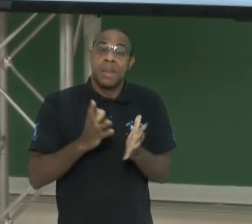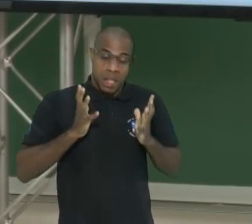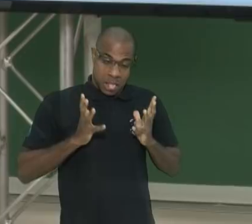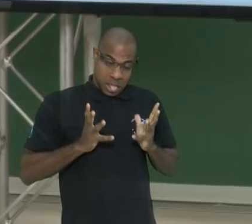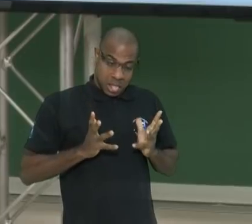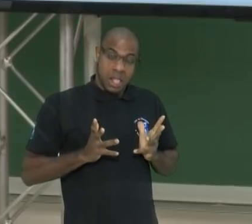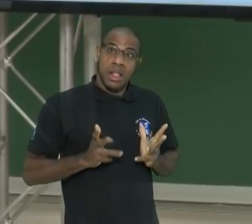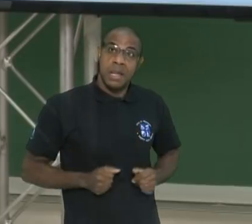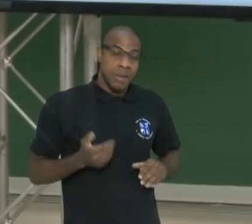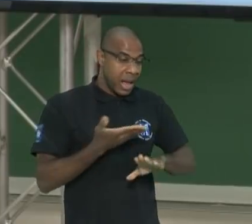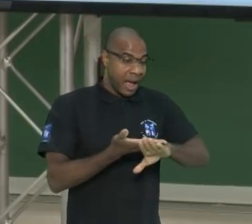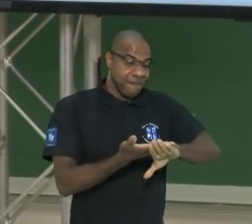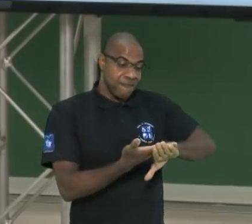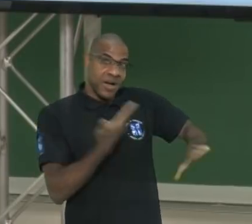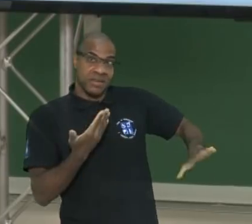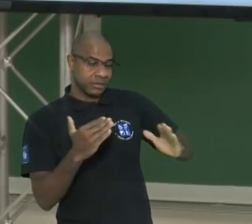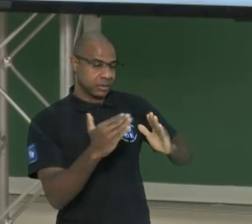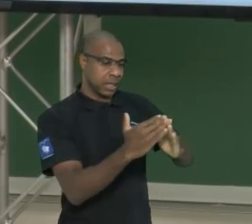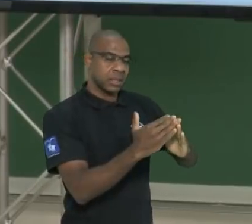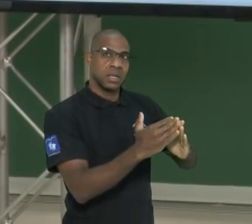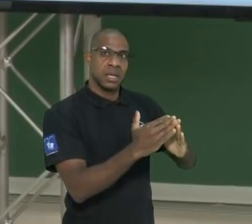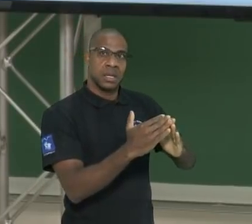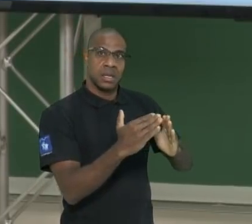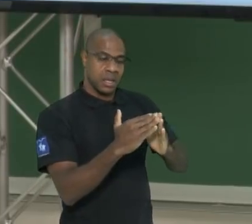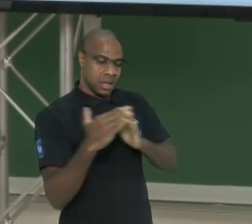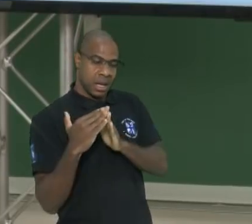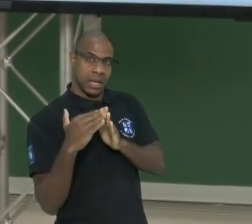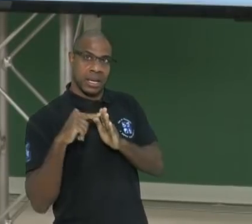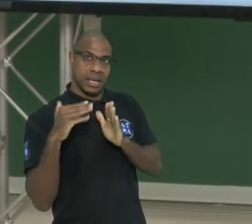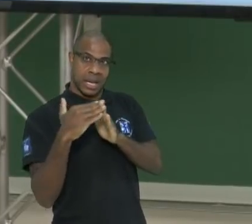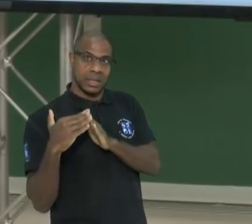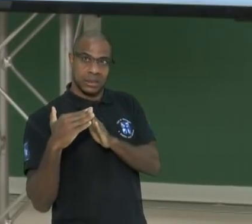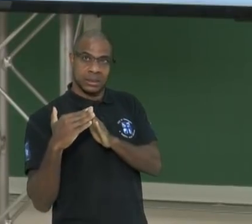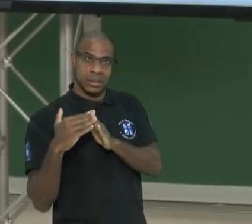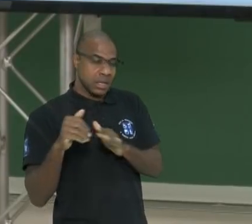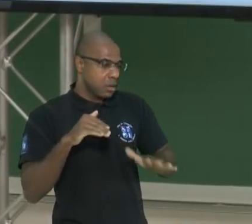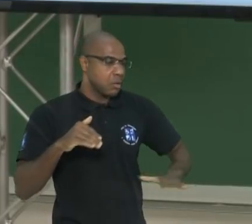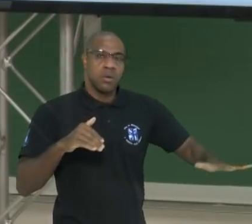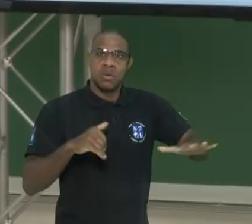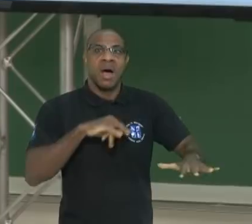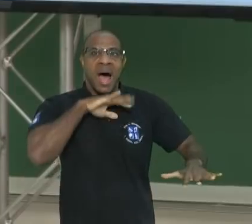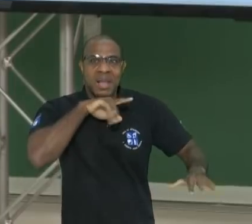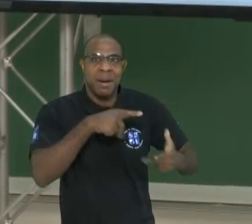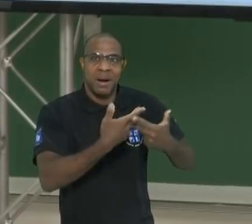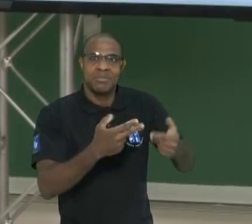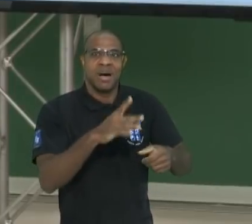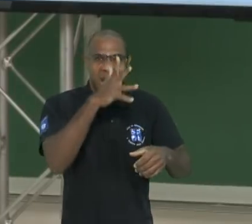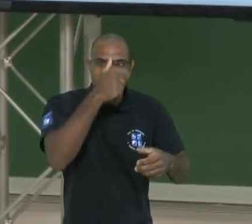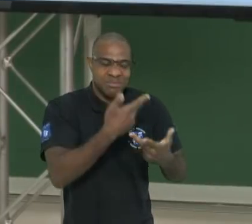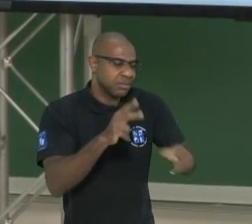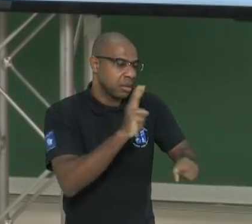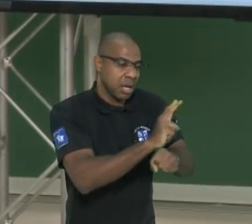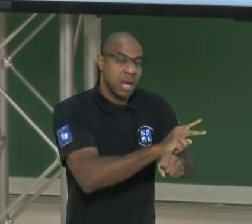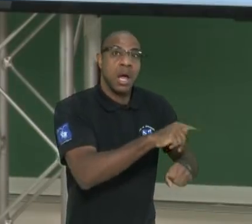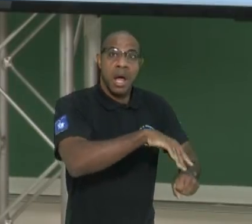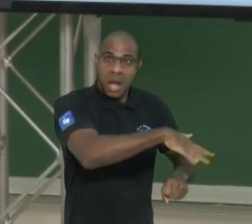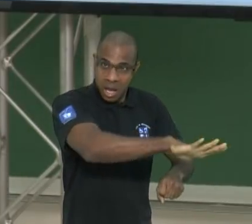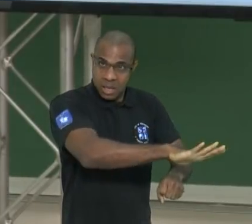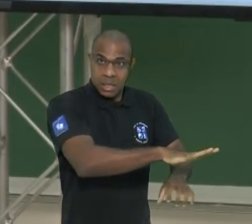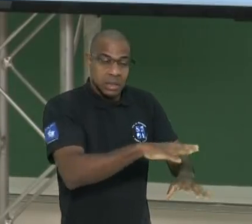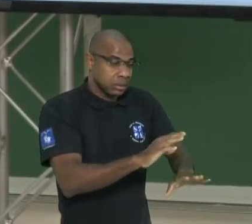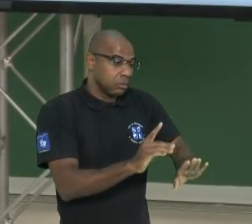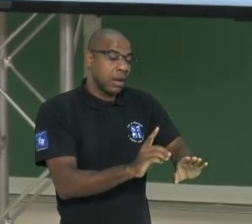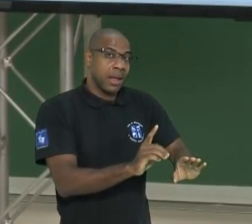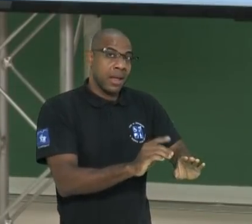mora afastado desses locais, porque normalmente são locais feitos de madeira, tem